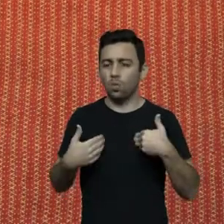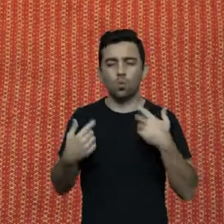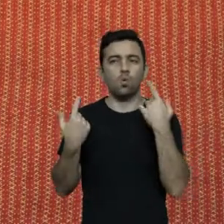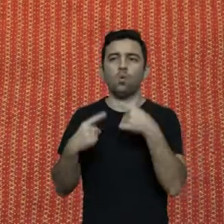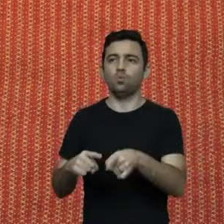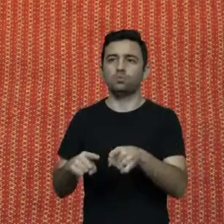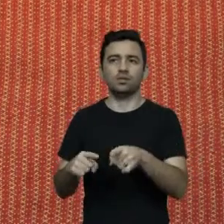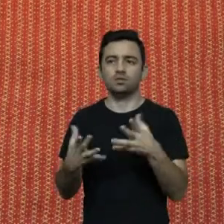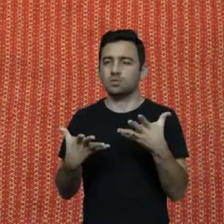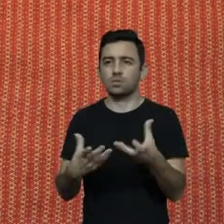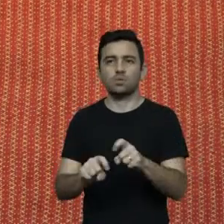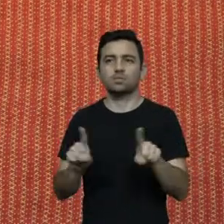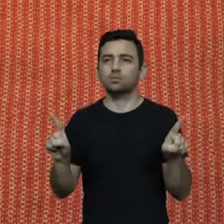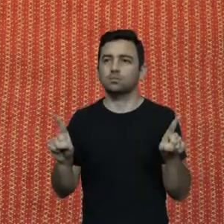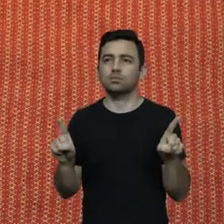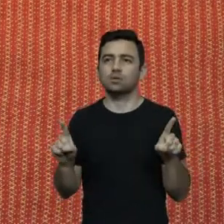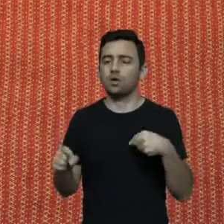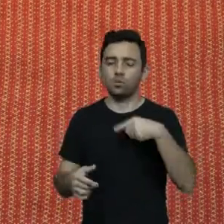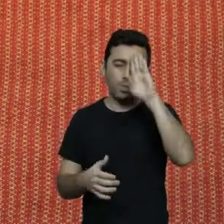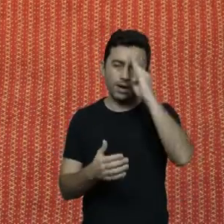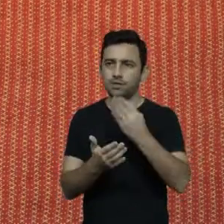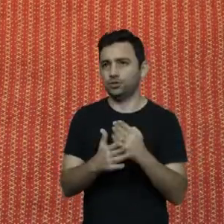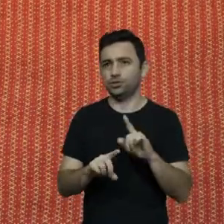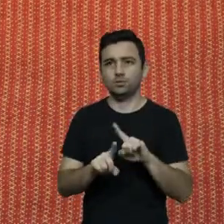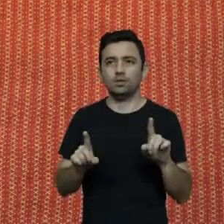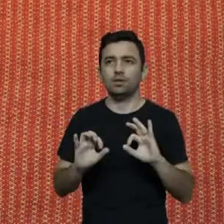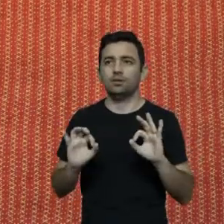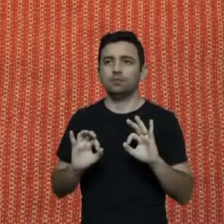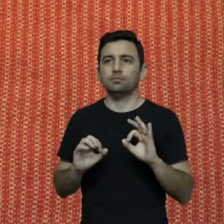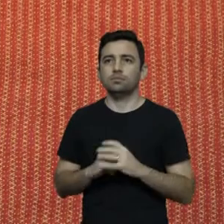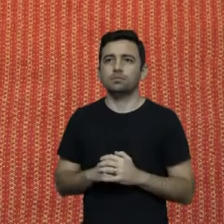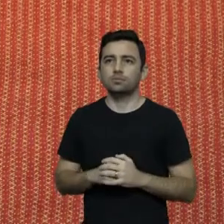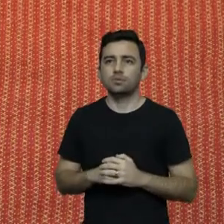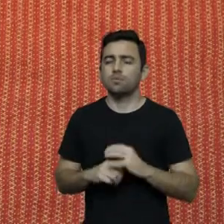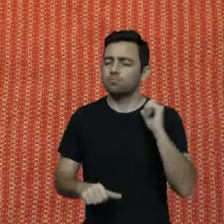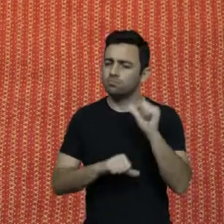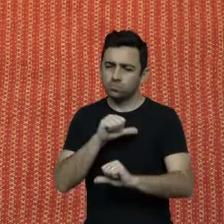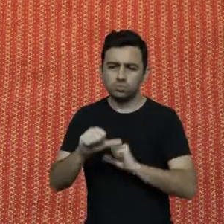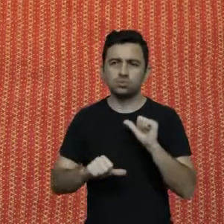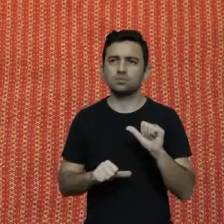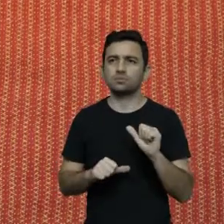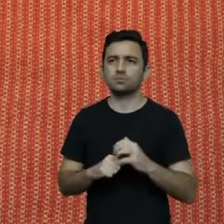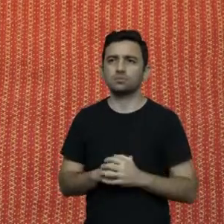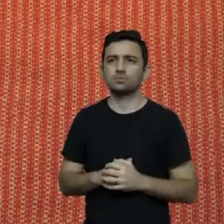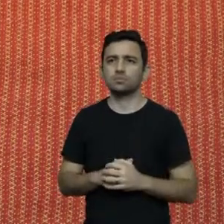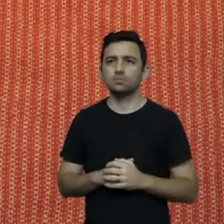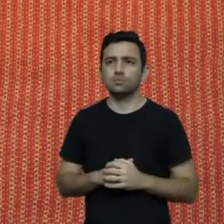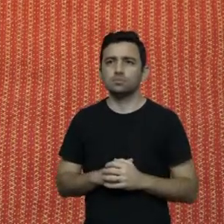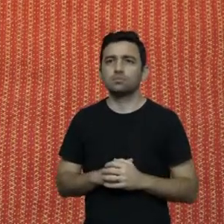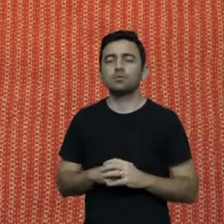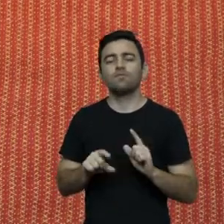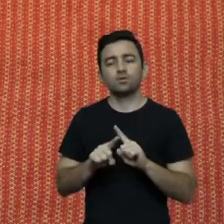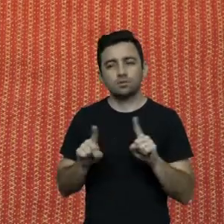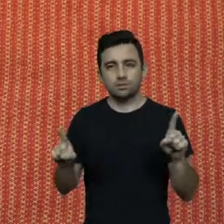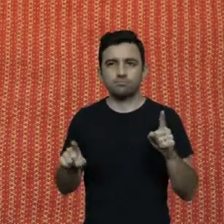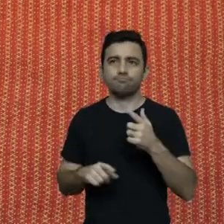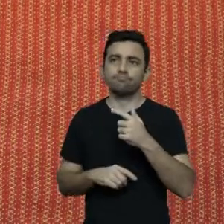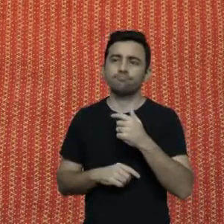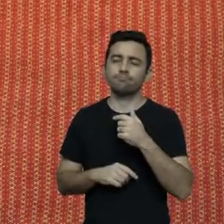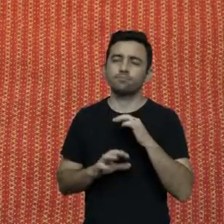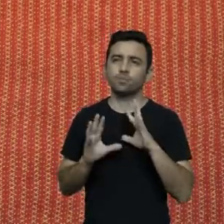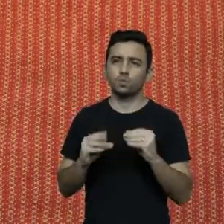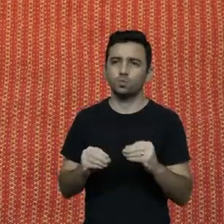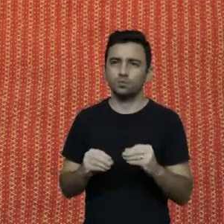eu não acredito nisso nós temos fazer o contrário ao contrário disso e olha só se hoje em